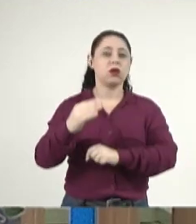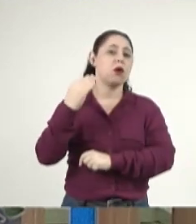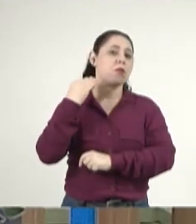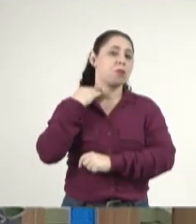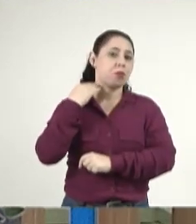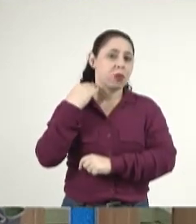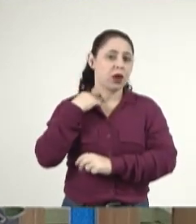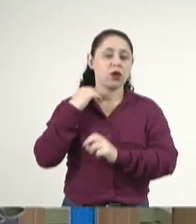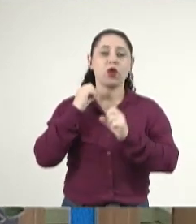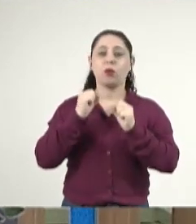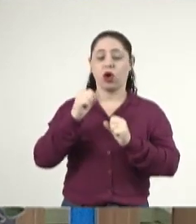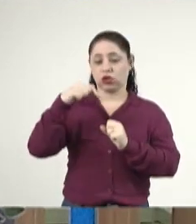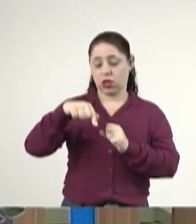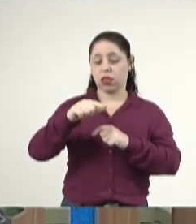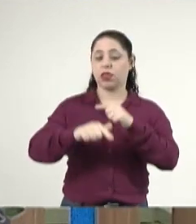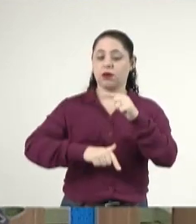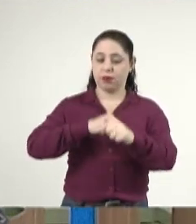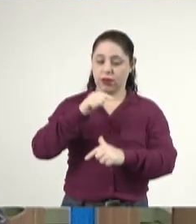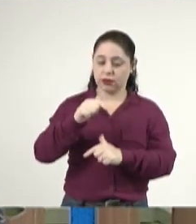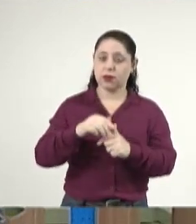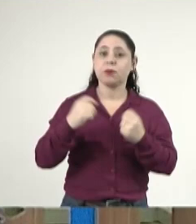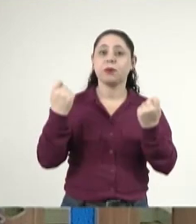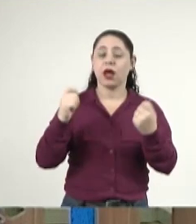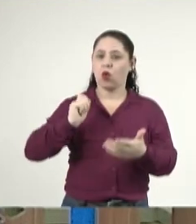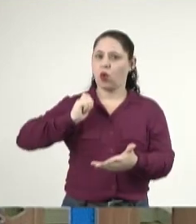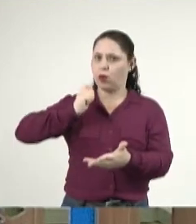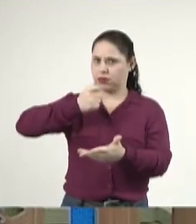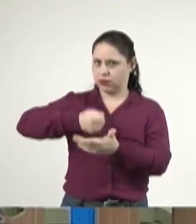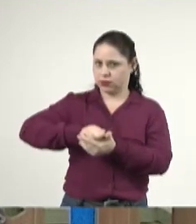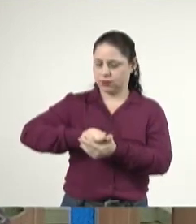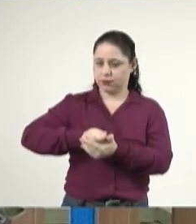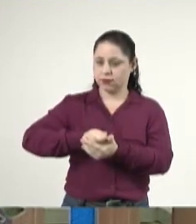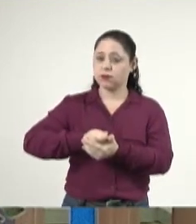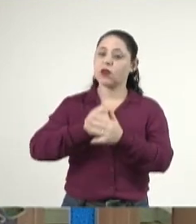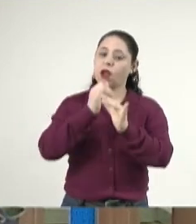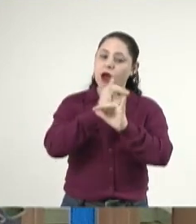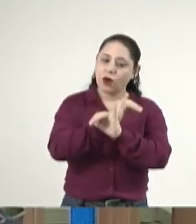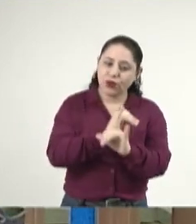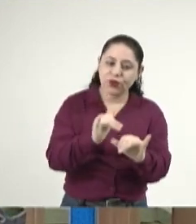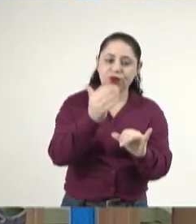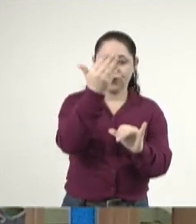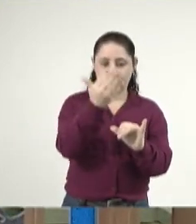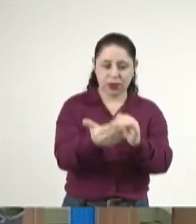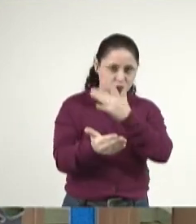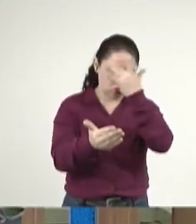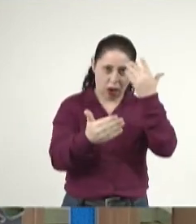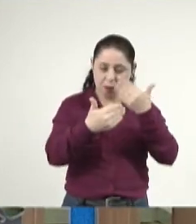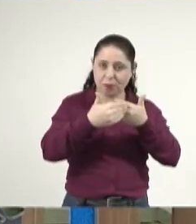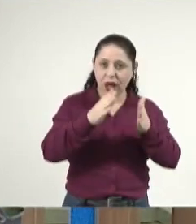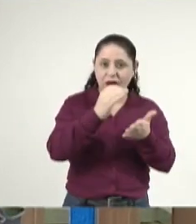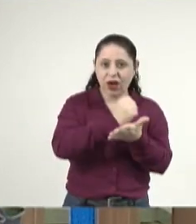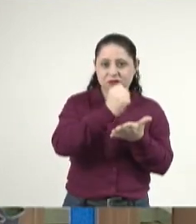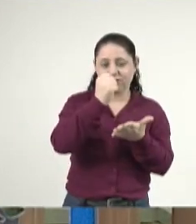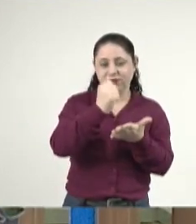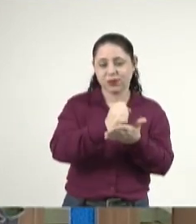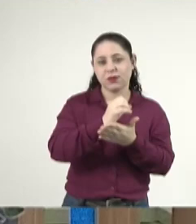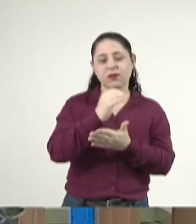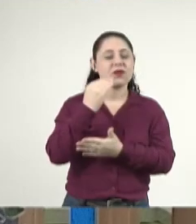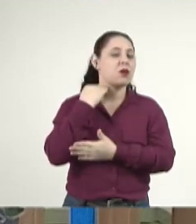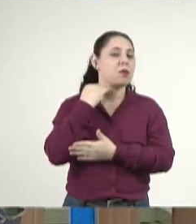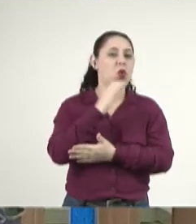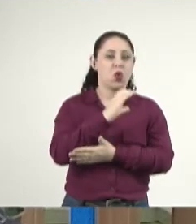autorizados a funcionar aqui em Mato Grosso do Sul, eles têm a obrigação de comunicar, informar os clientes na abertura de uma conta, num outro